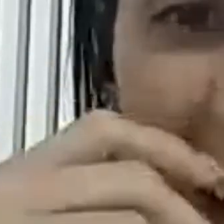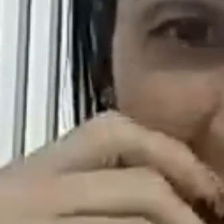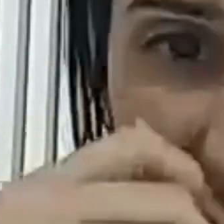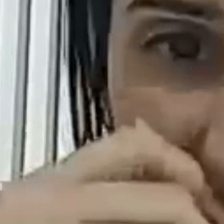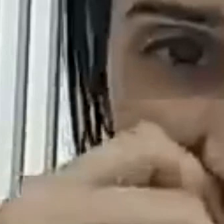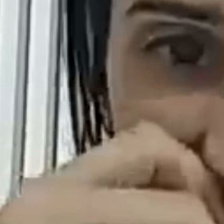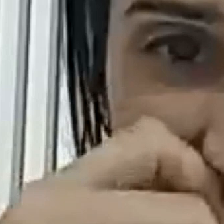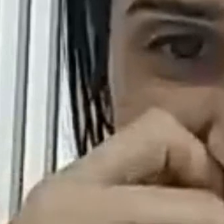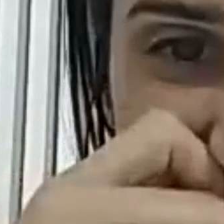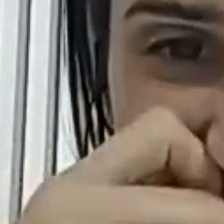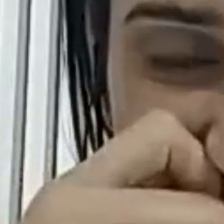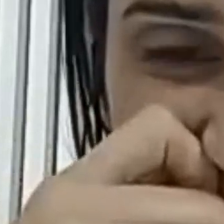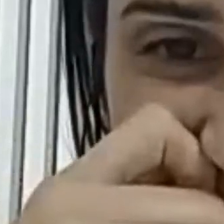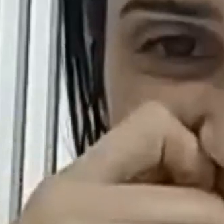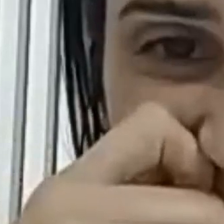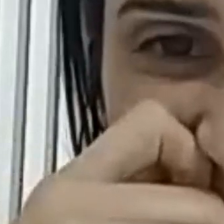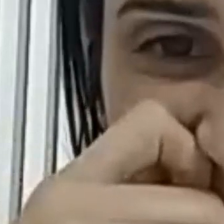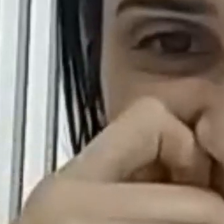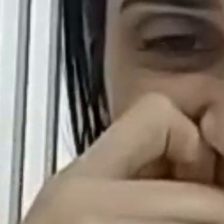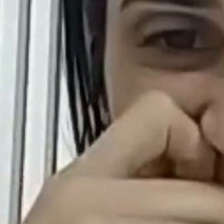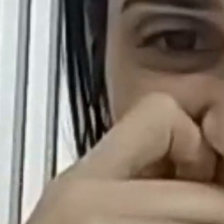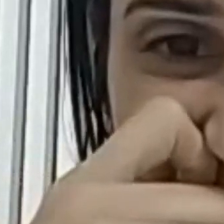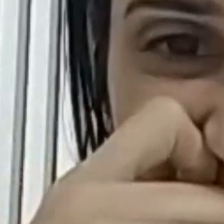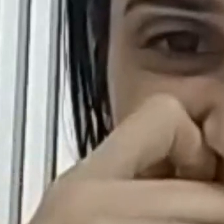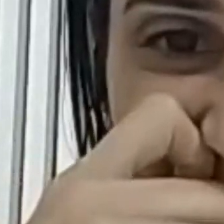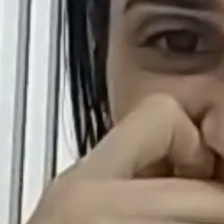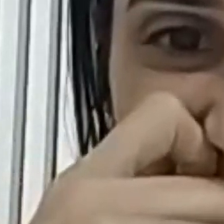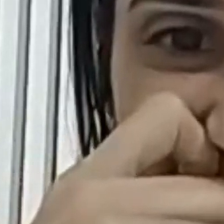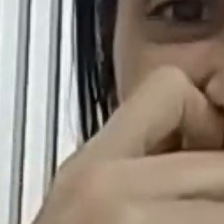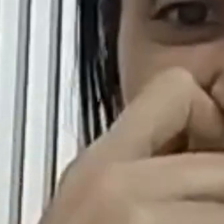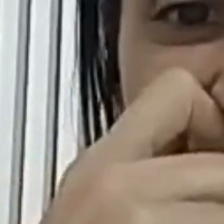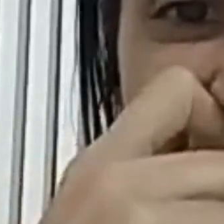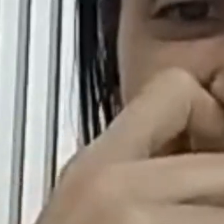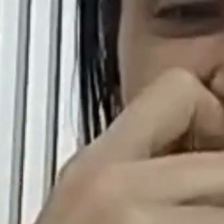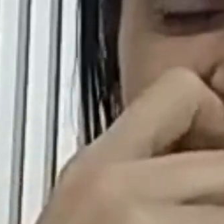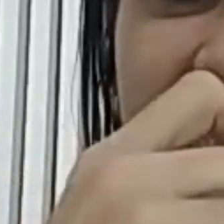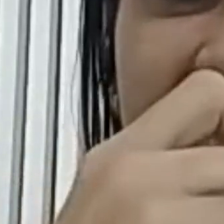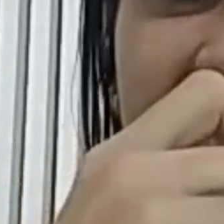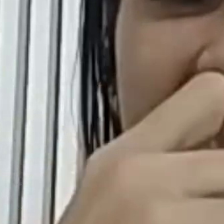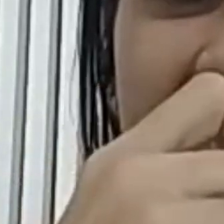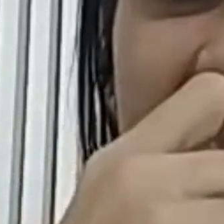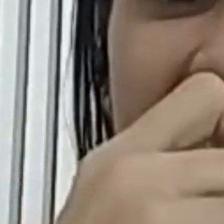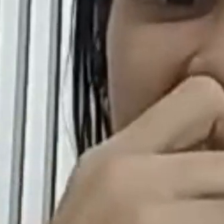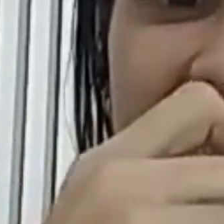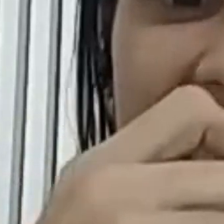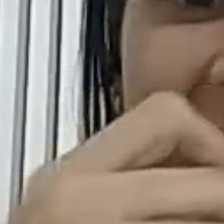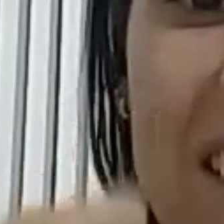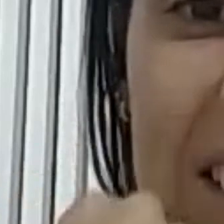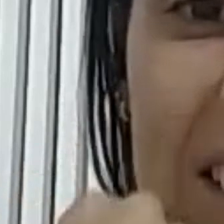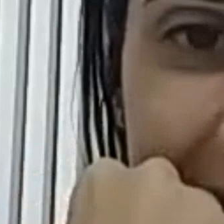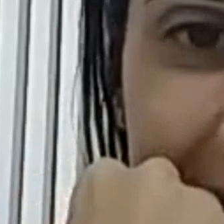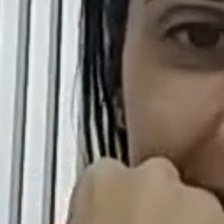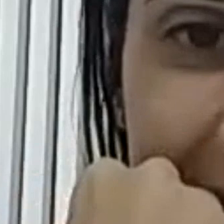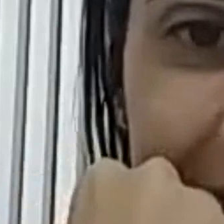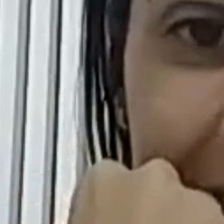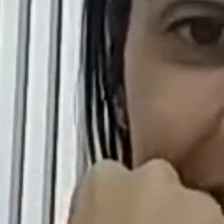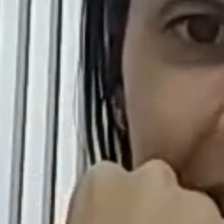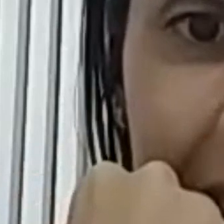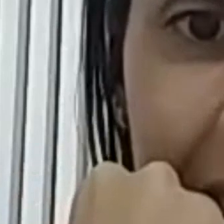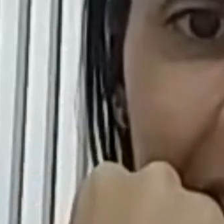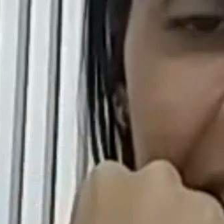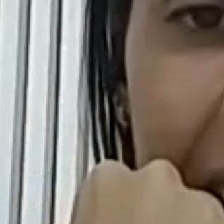Nossa, Aí Já vai ser ovo frito. mais nada. ovo cozido. Ó, alguém pode trazer milho cozido